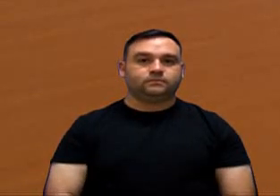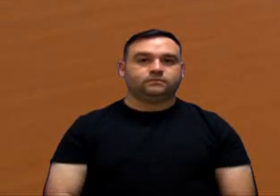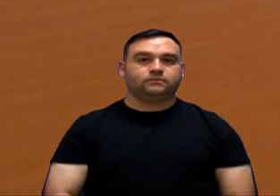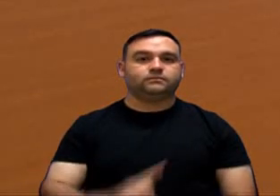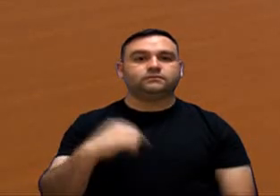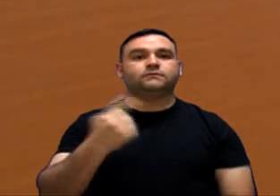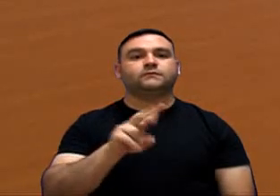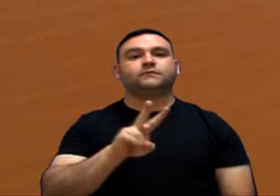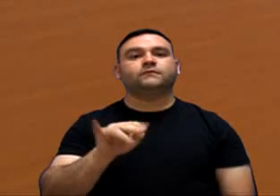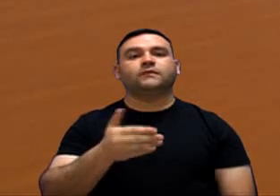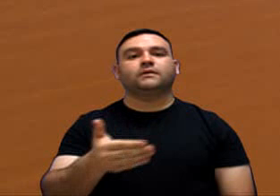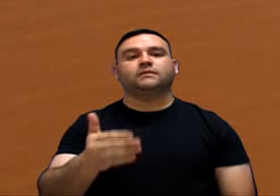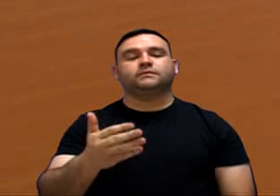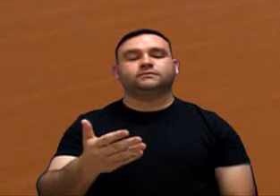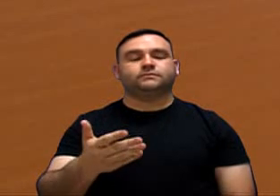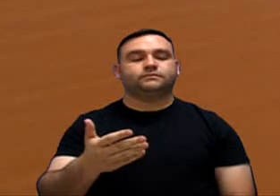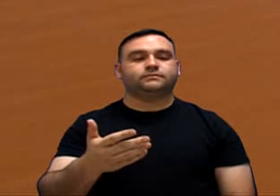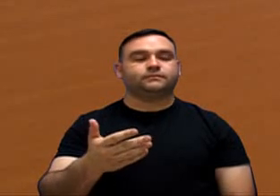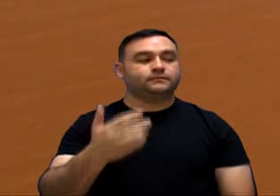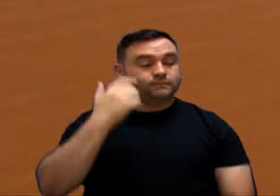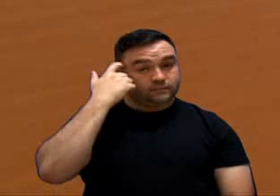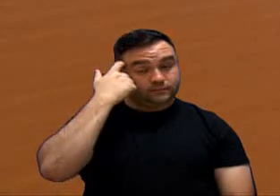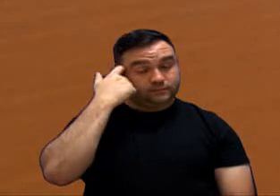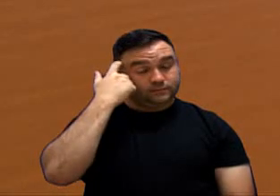Vamos colocar.